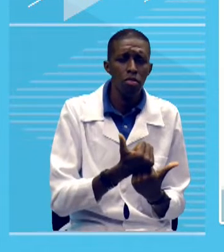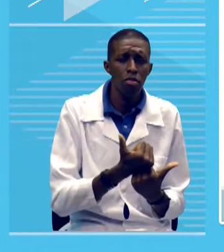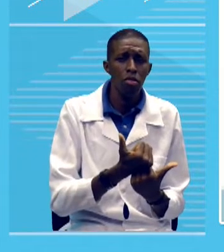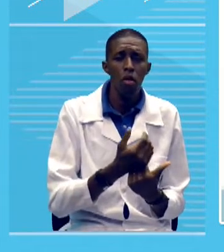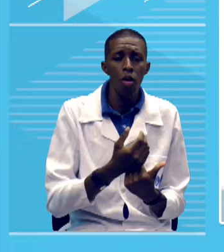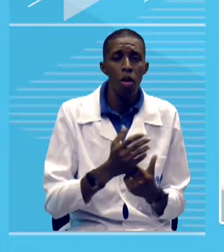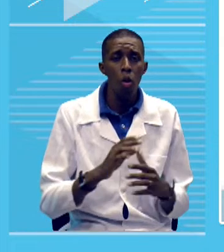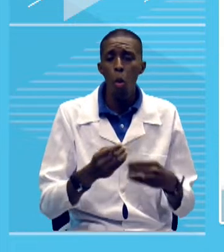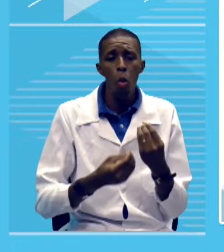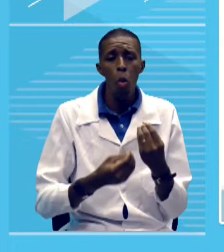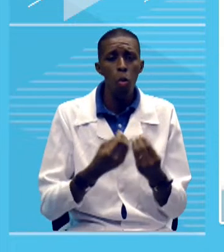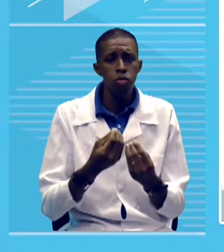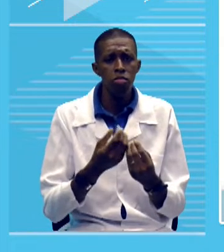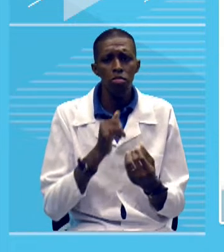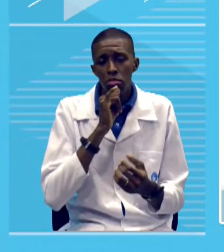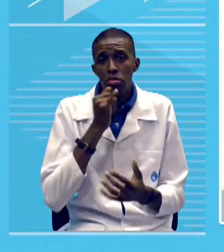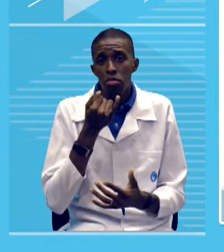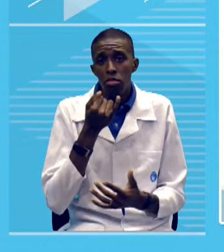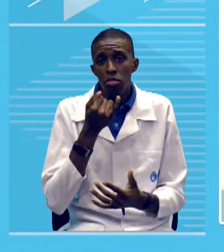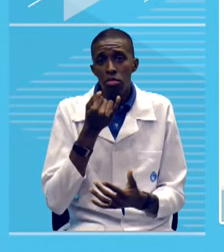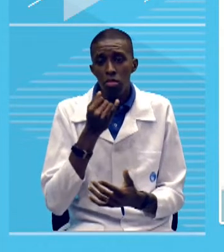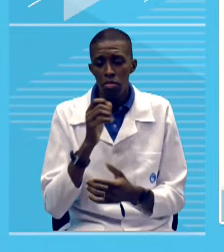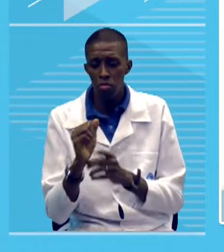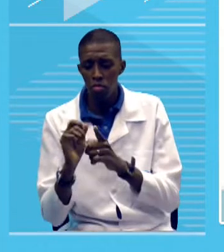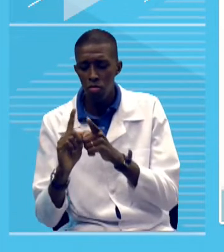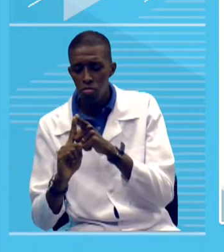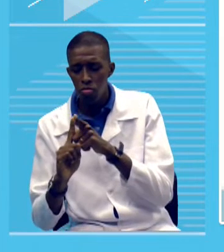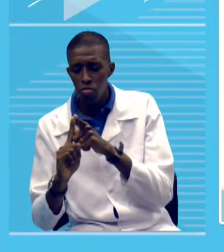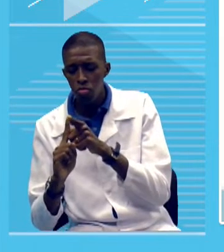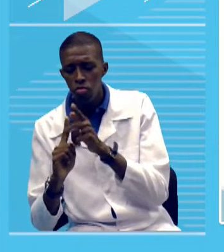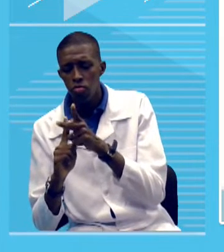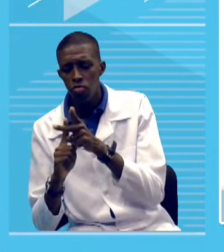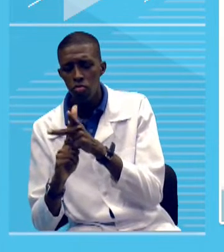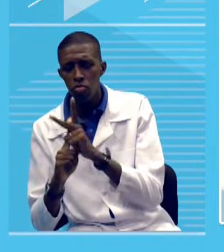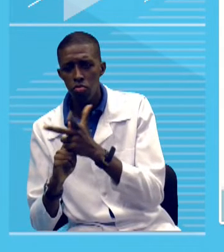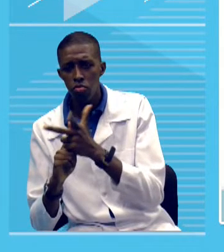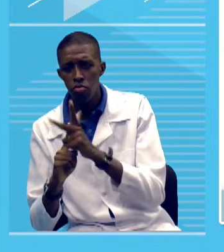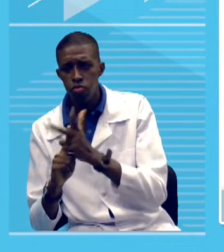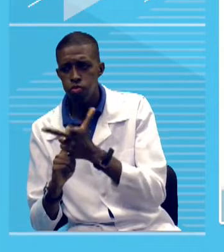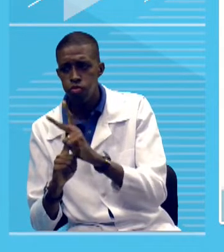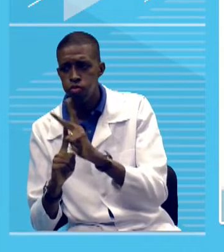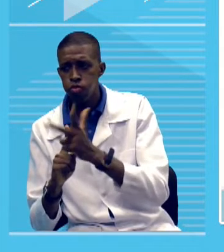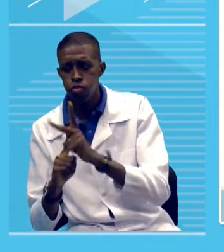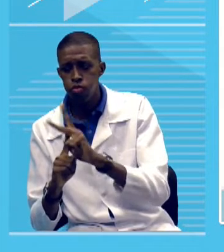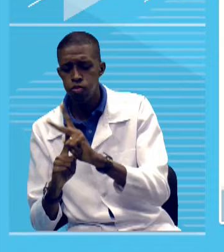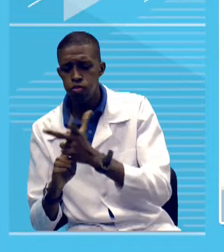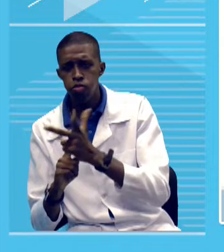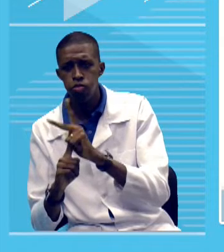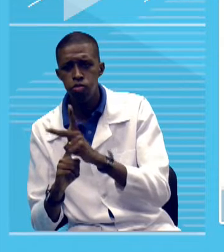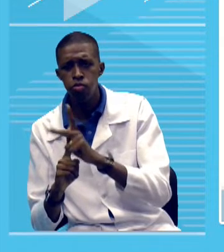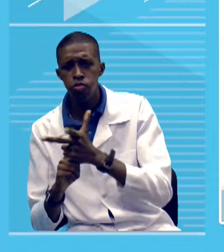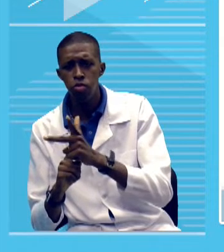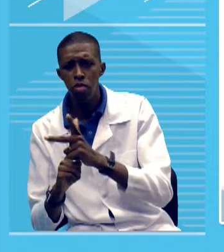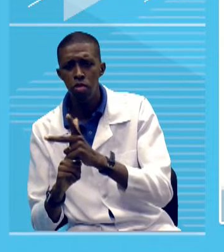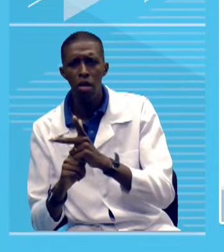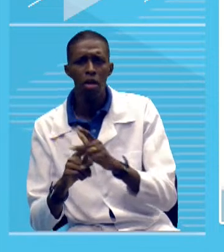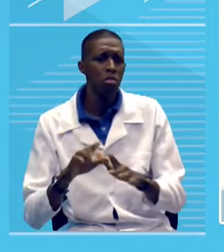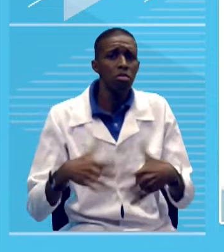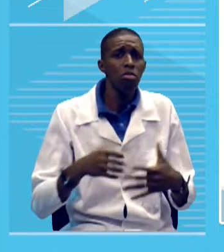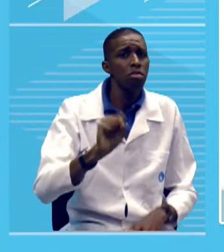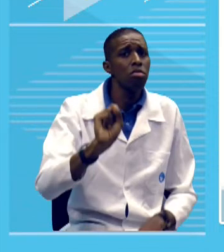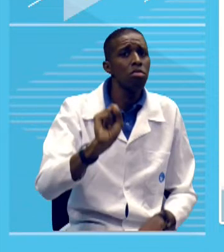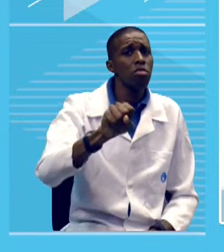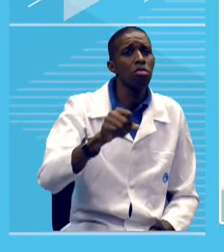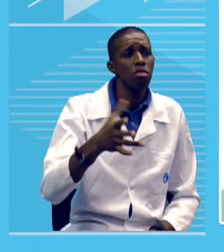é melhor para ver só energias renováveis entendeu energia só lá entendeu